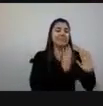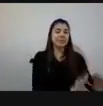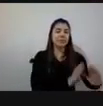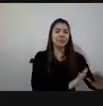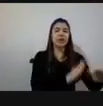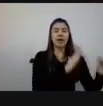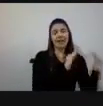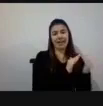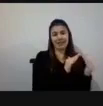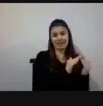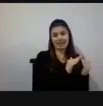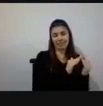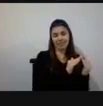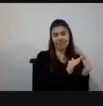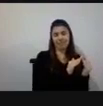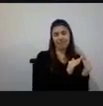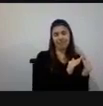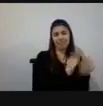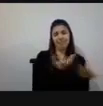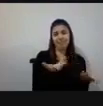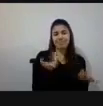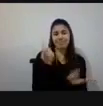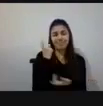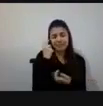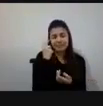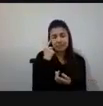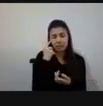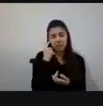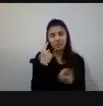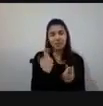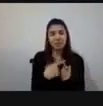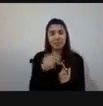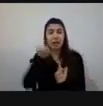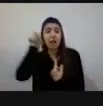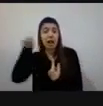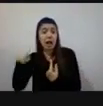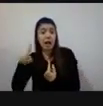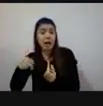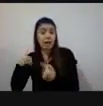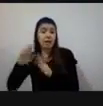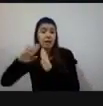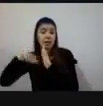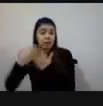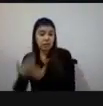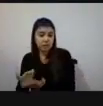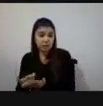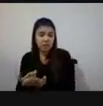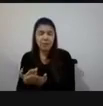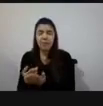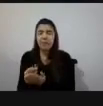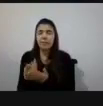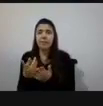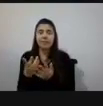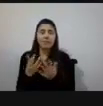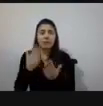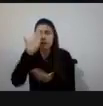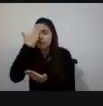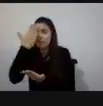E é na escola, muitas vezes, que elas veem, que nem você colocou, um professor, uma professora,